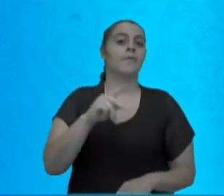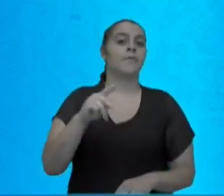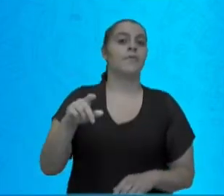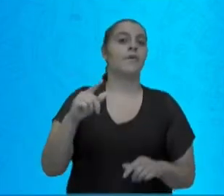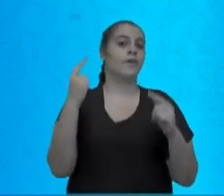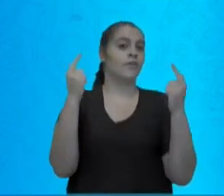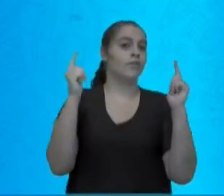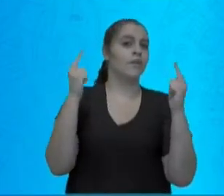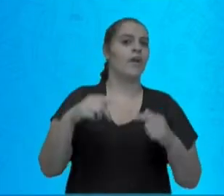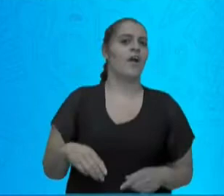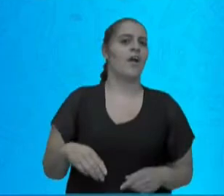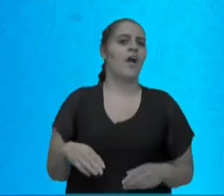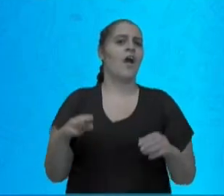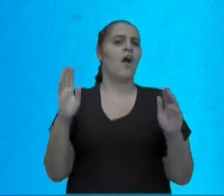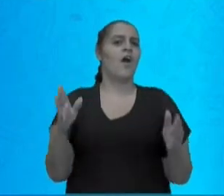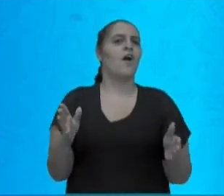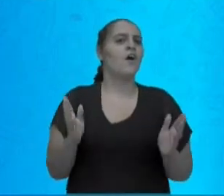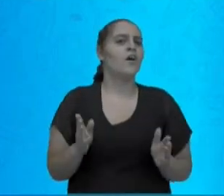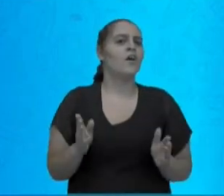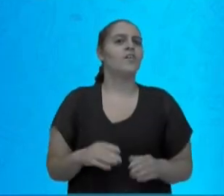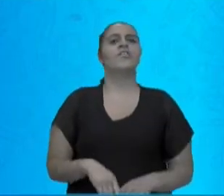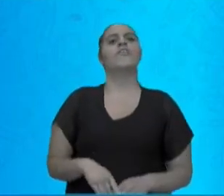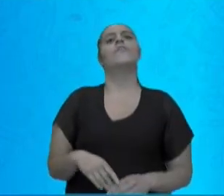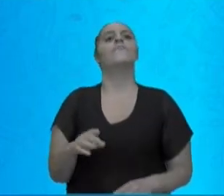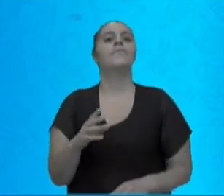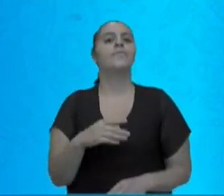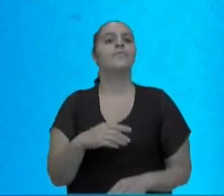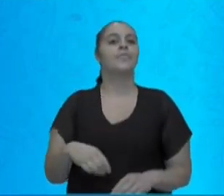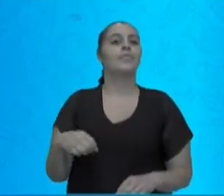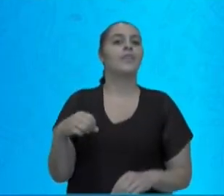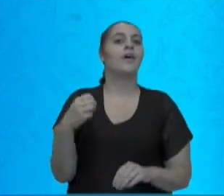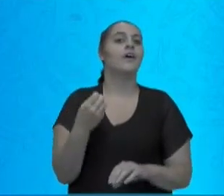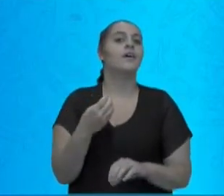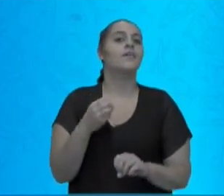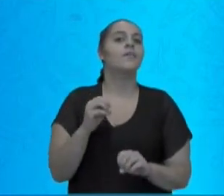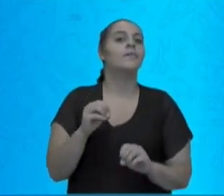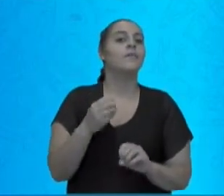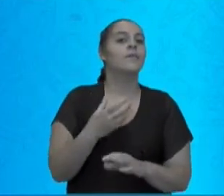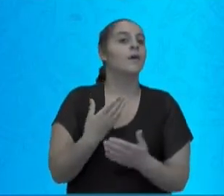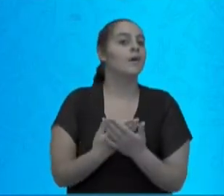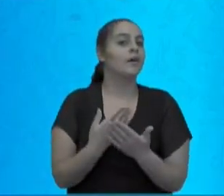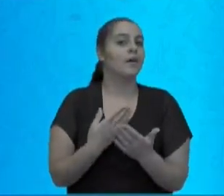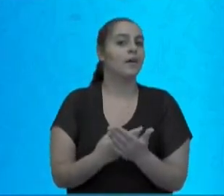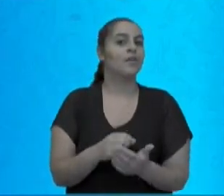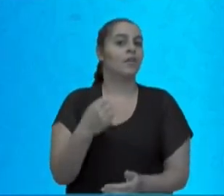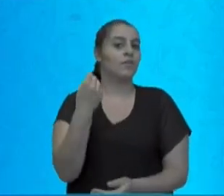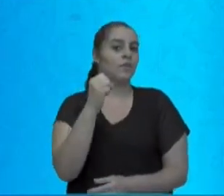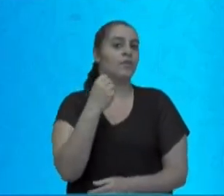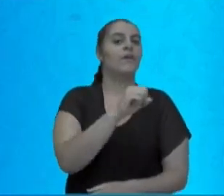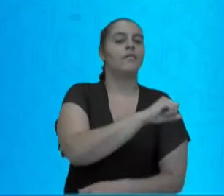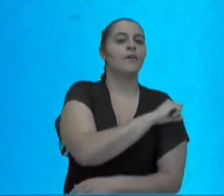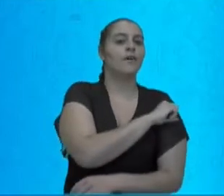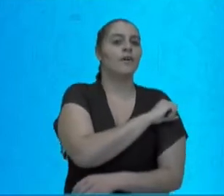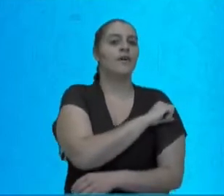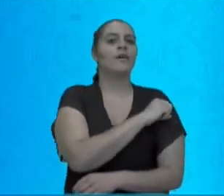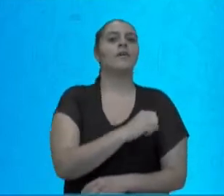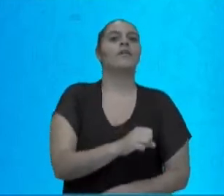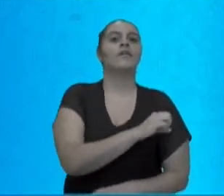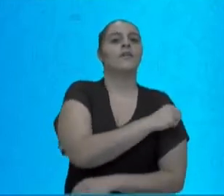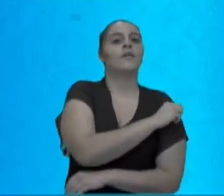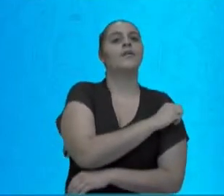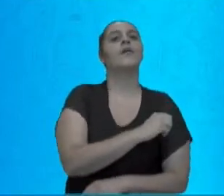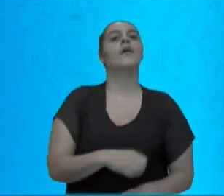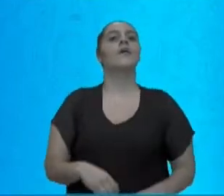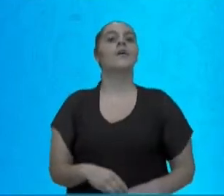a nossa aula é para o oitavo ano do ensino fundamental, ok? E